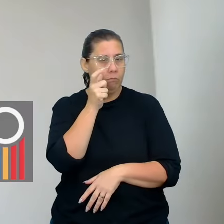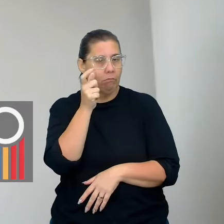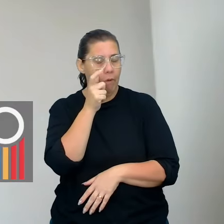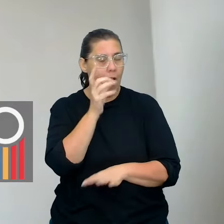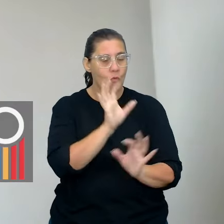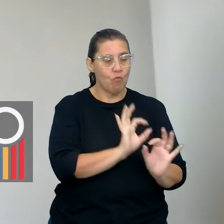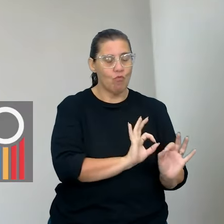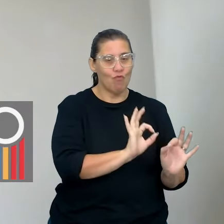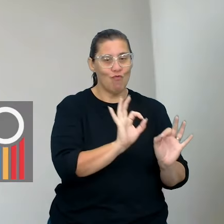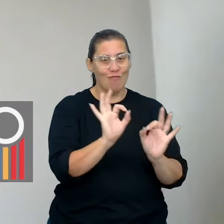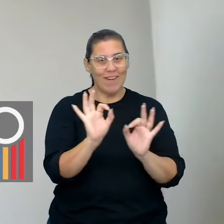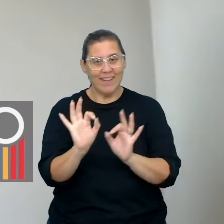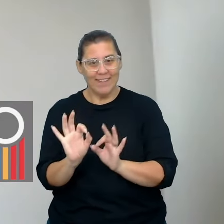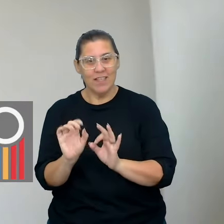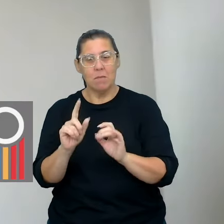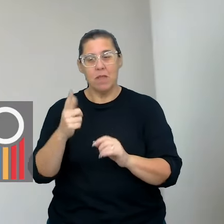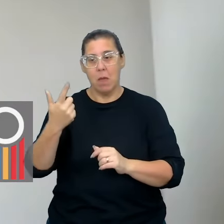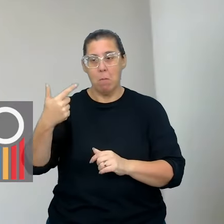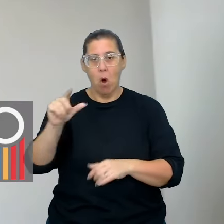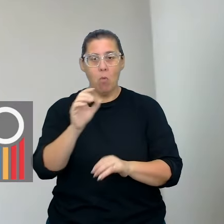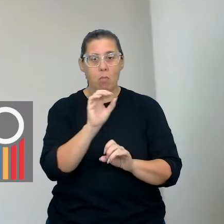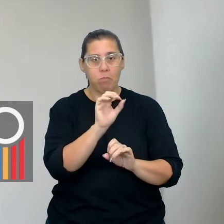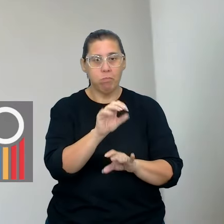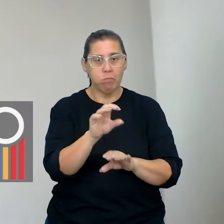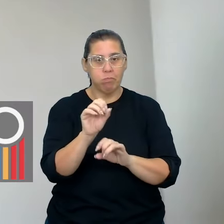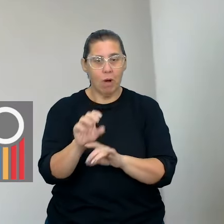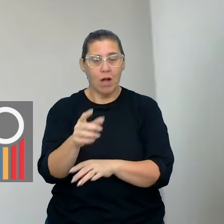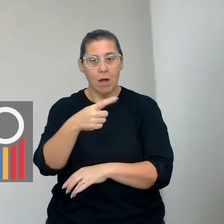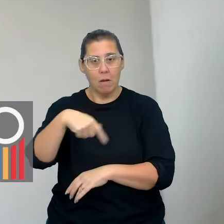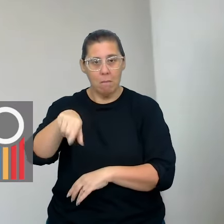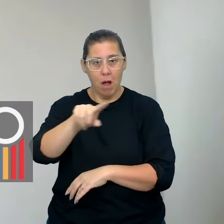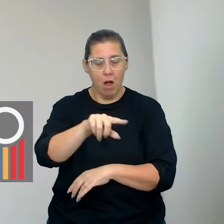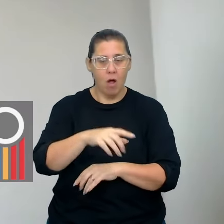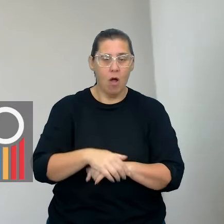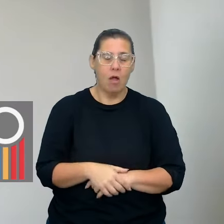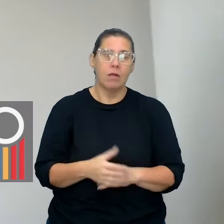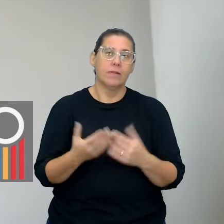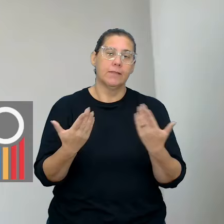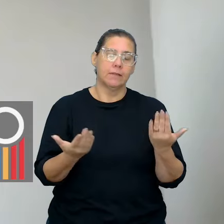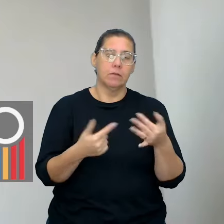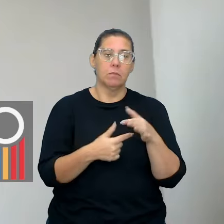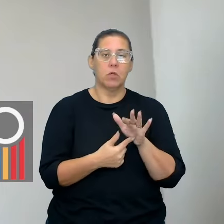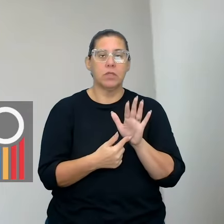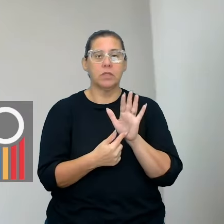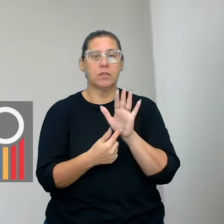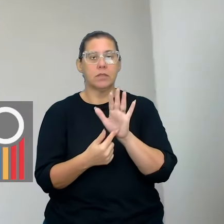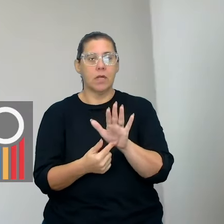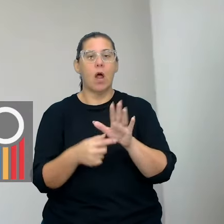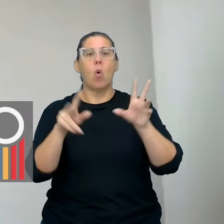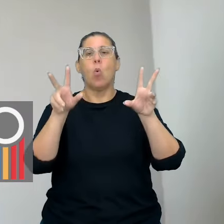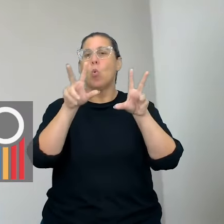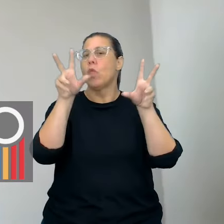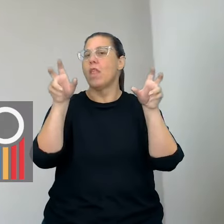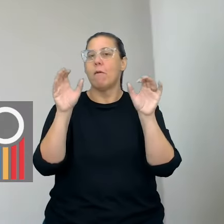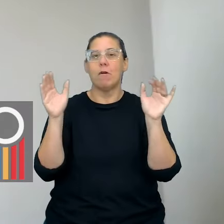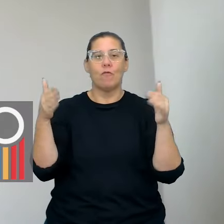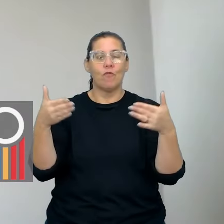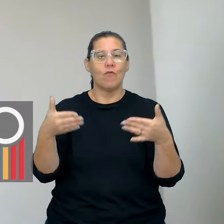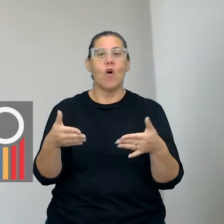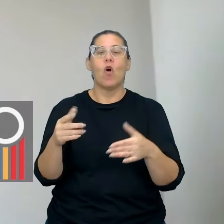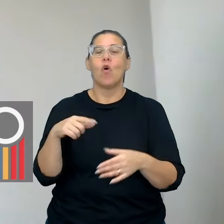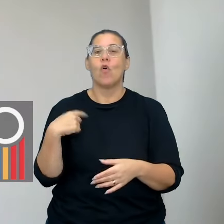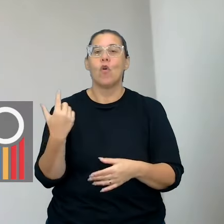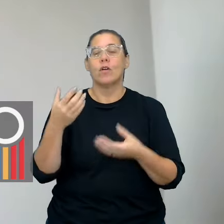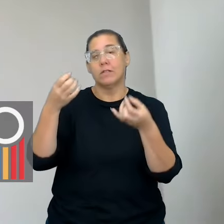anunciar para vocês a formação anos séries, eles vão tratar desses temas específicos, dos quais